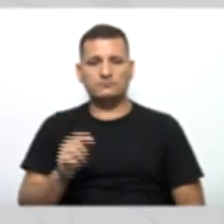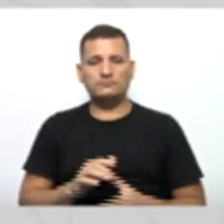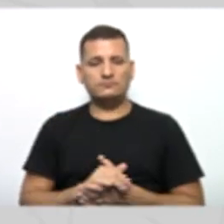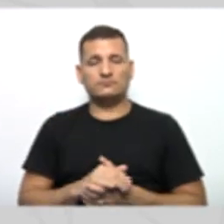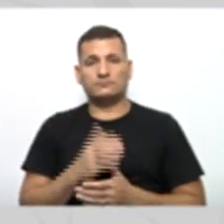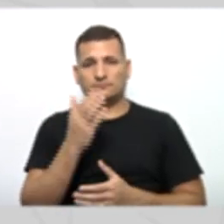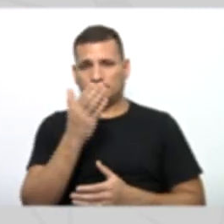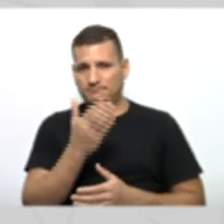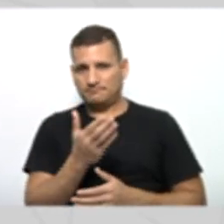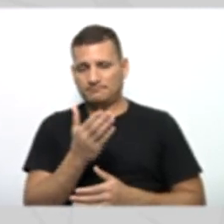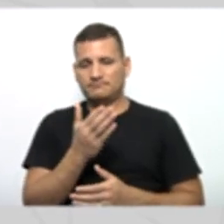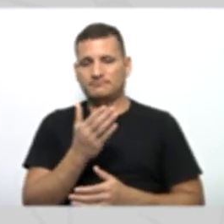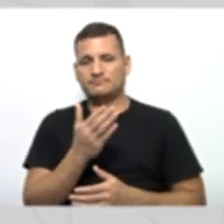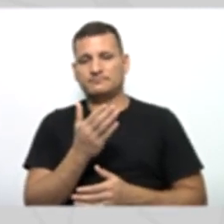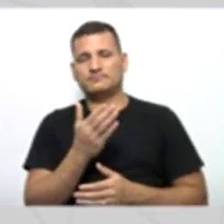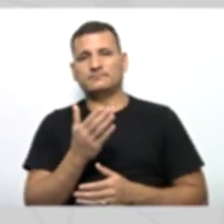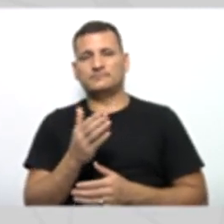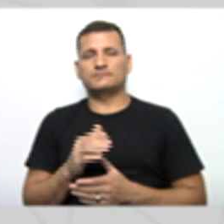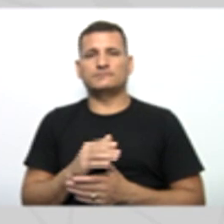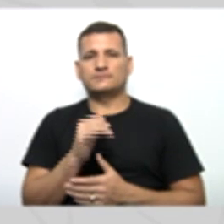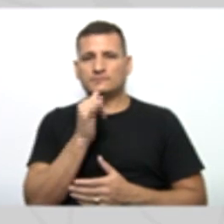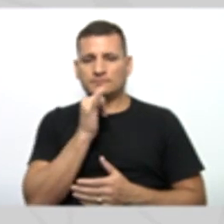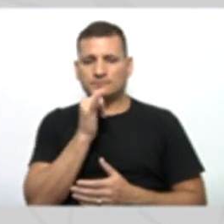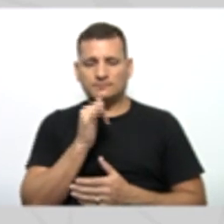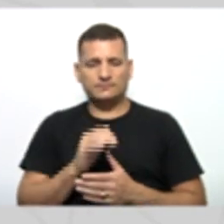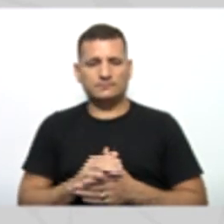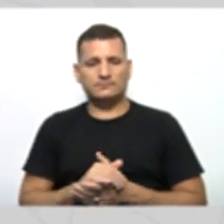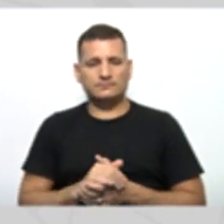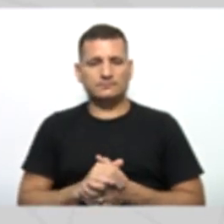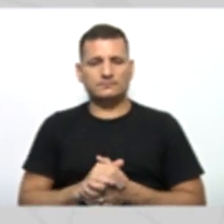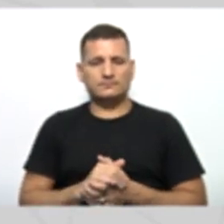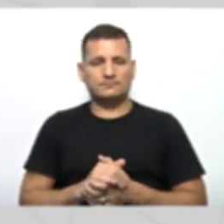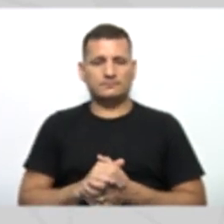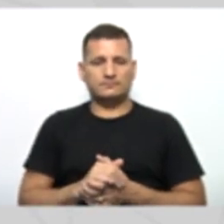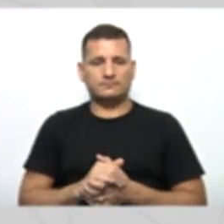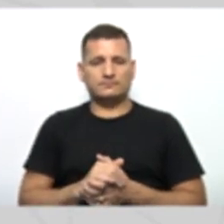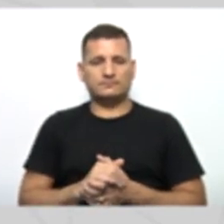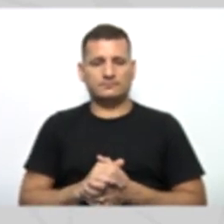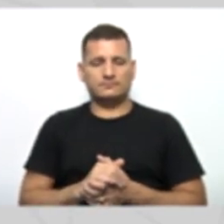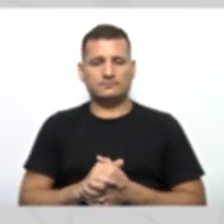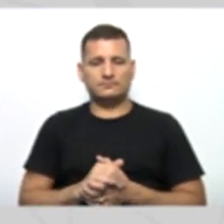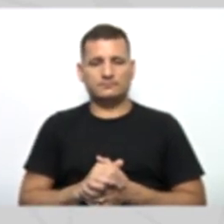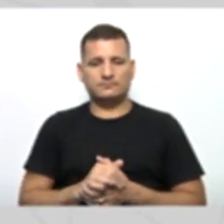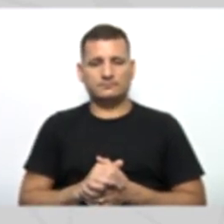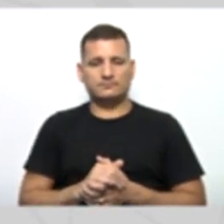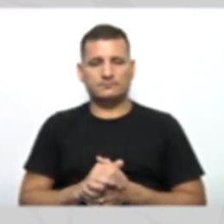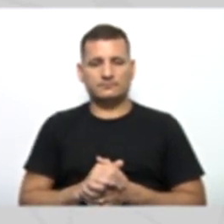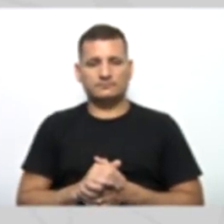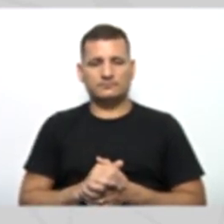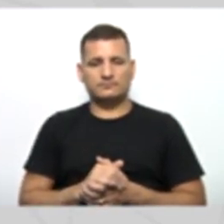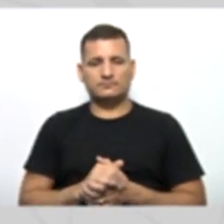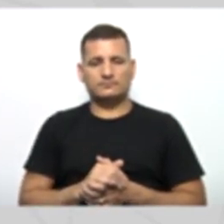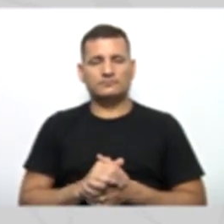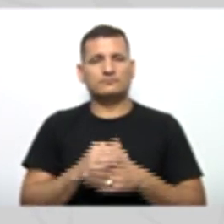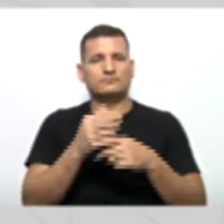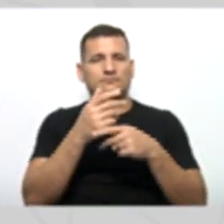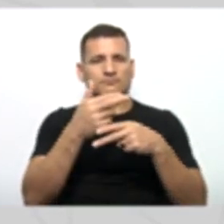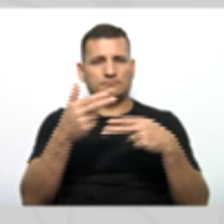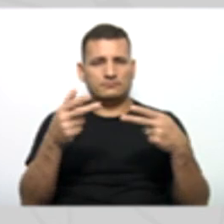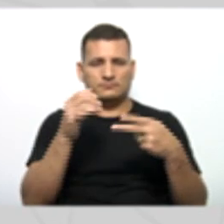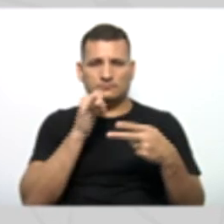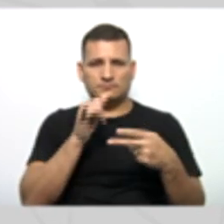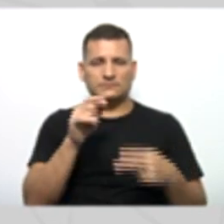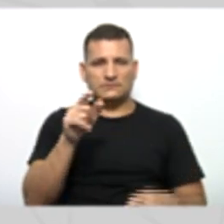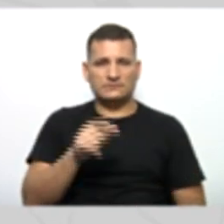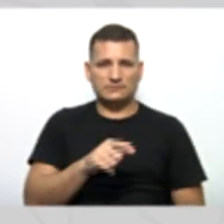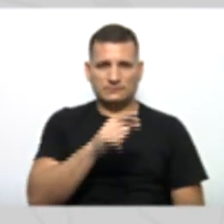um exemplo. Ó. Quando o objeto é excluído, a sua linha de vida é interrompida com um X, ó. Vai